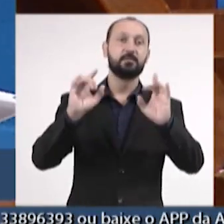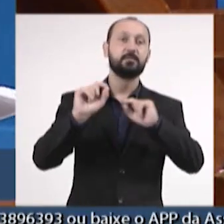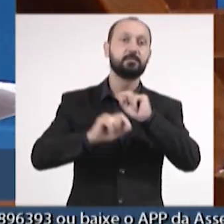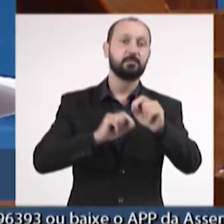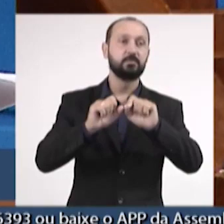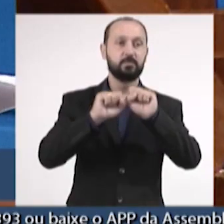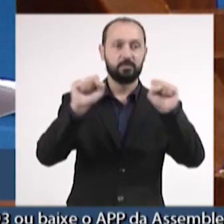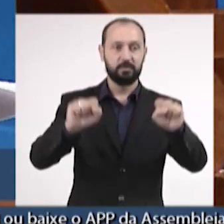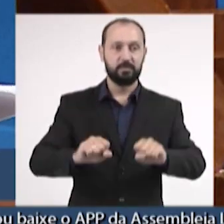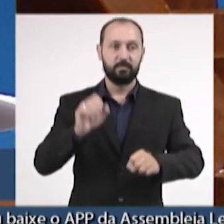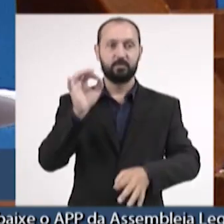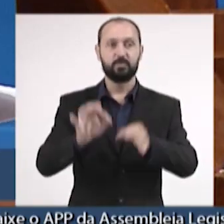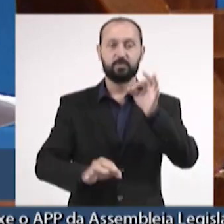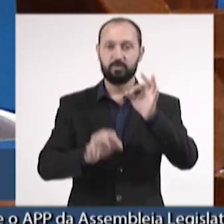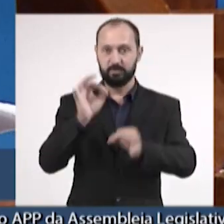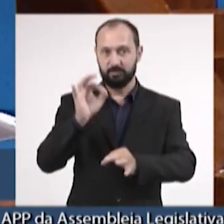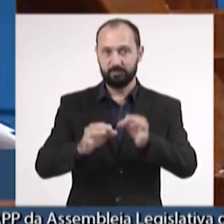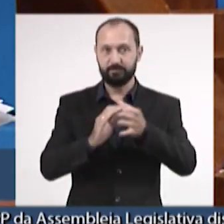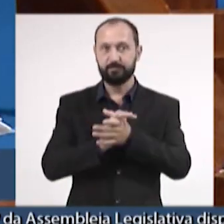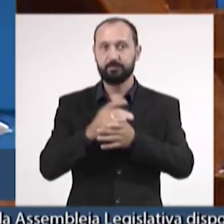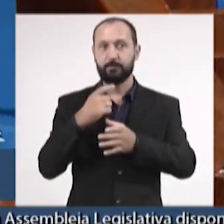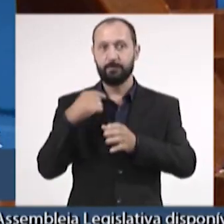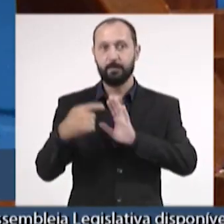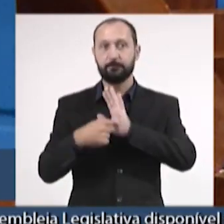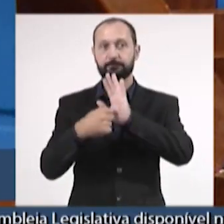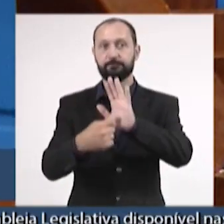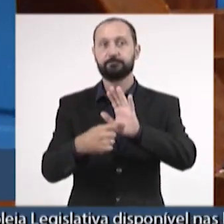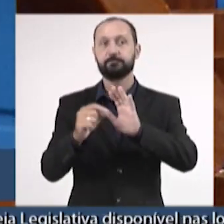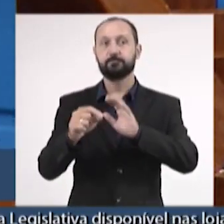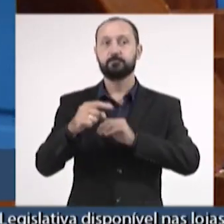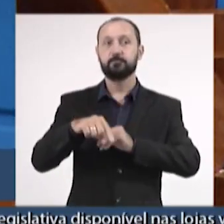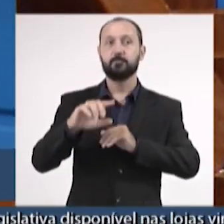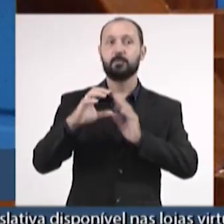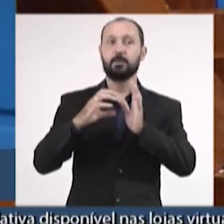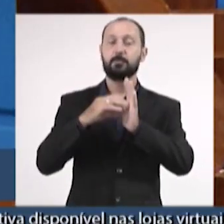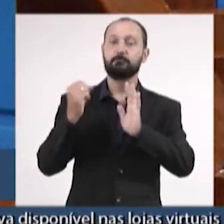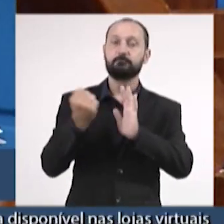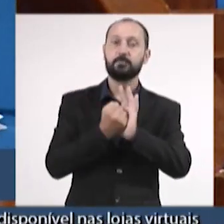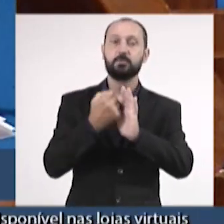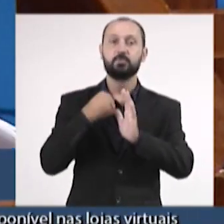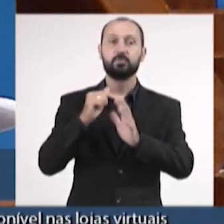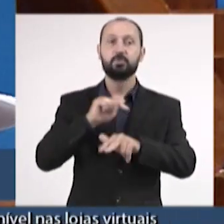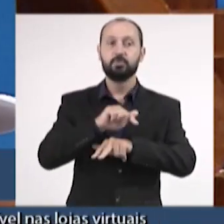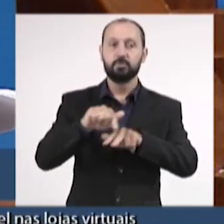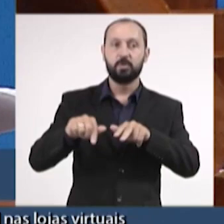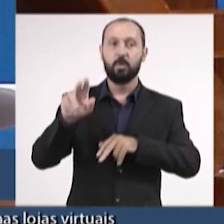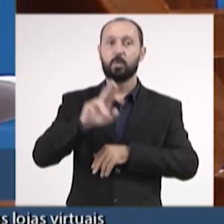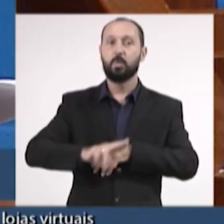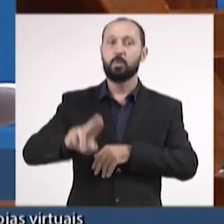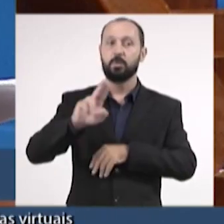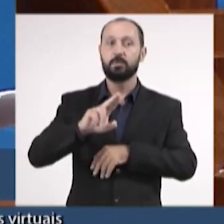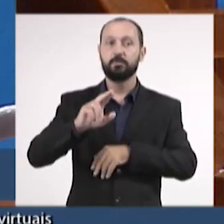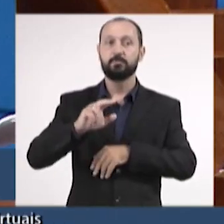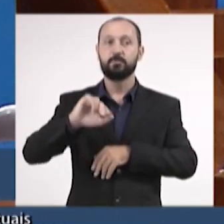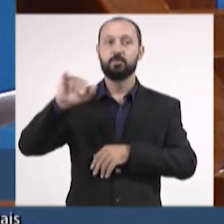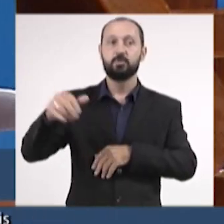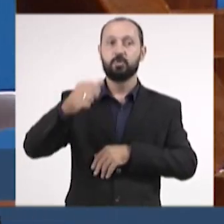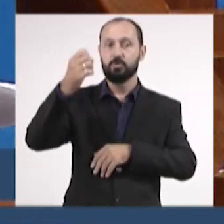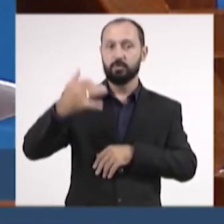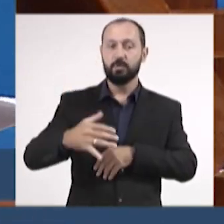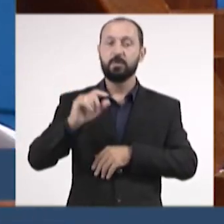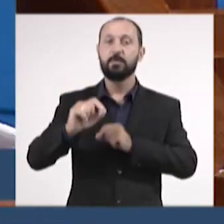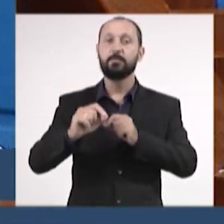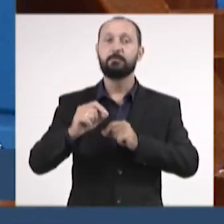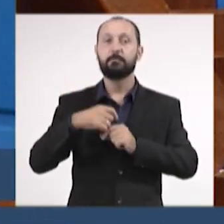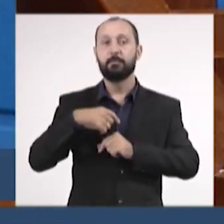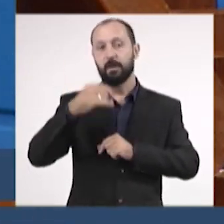no sistema de justiça, em que são reproduzidos estereótipos de gênero utilizados como justificativa